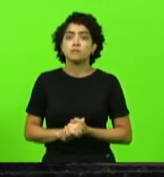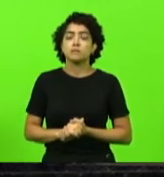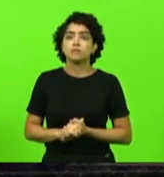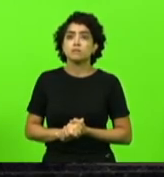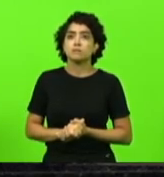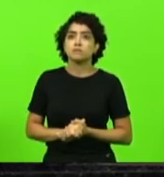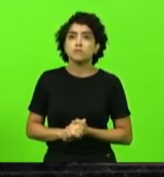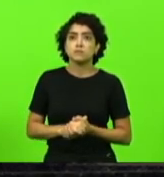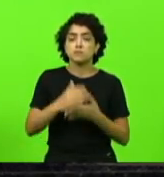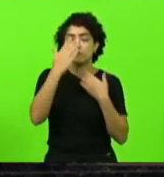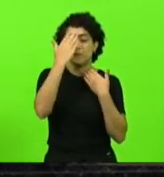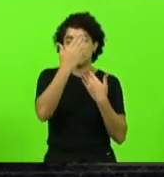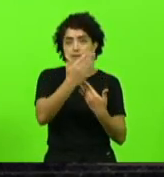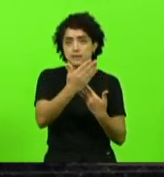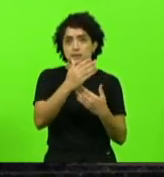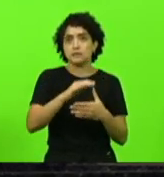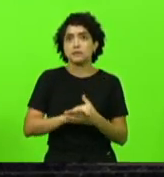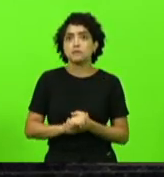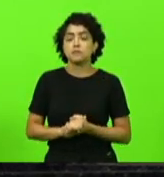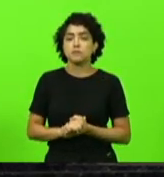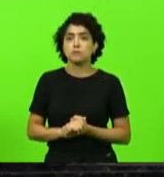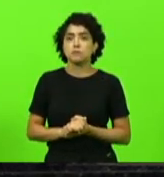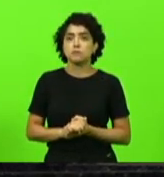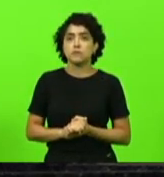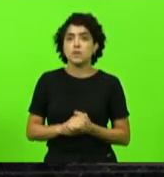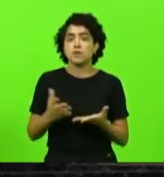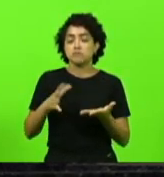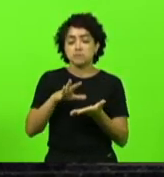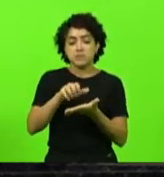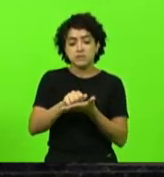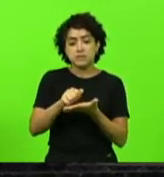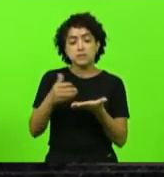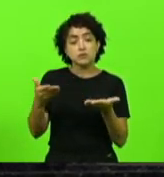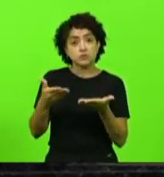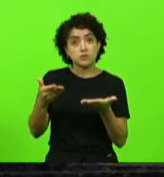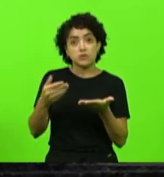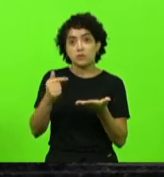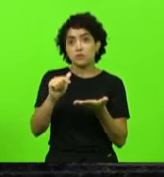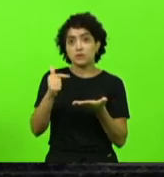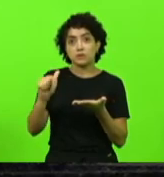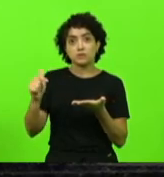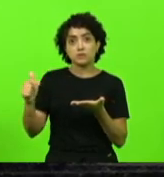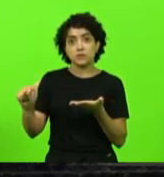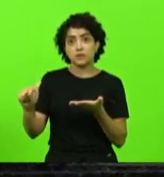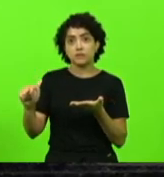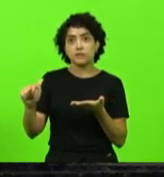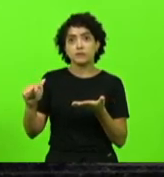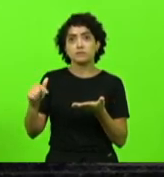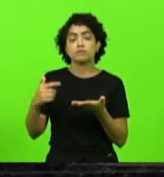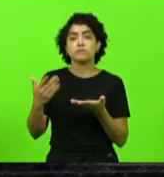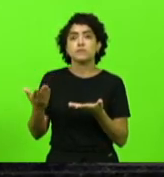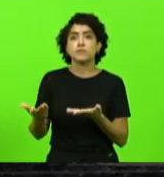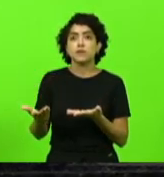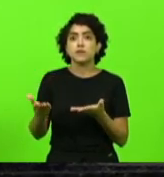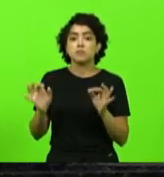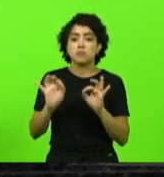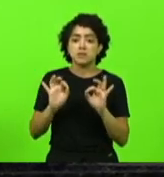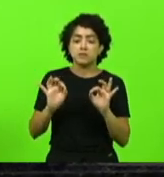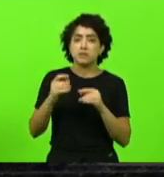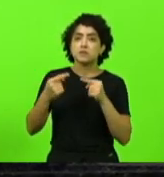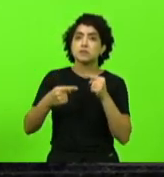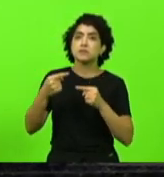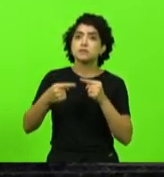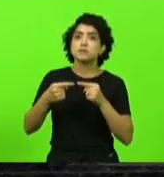Obrigado, deputado Bruno. Não havendo mais oradores inscritos e nada mais havendo a